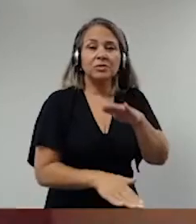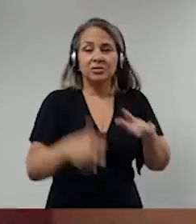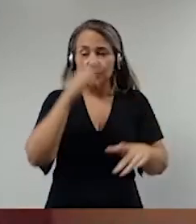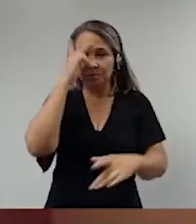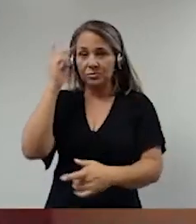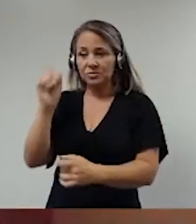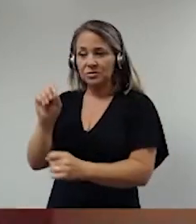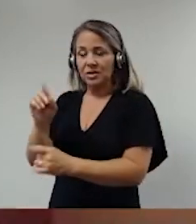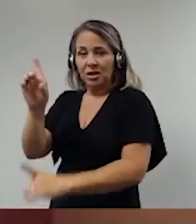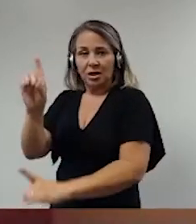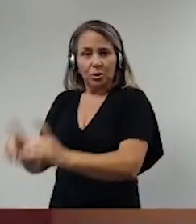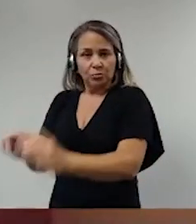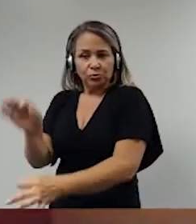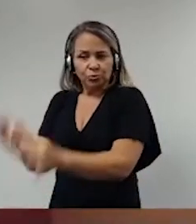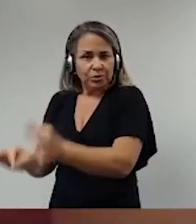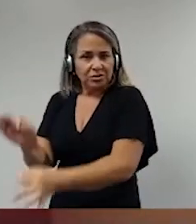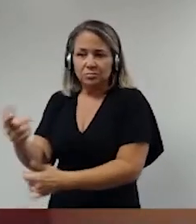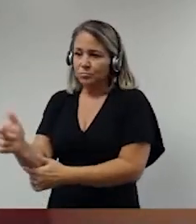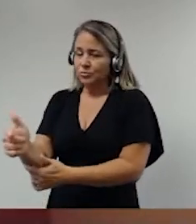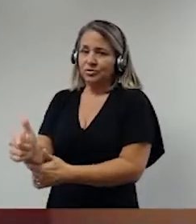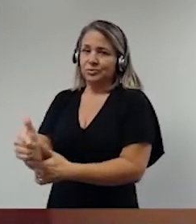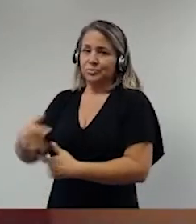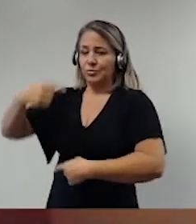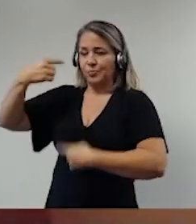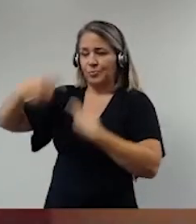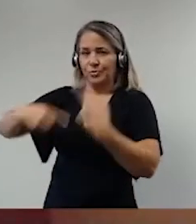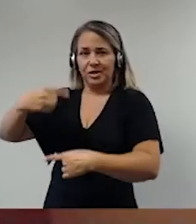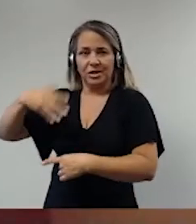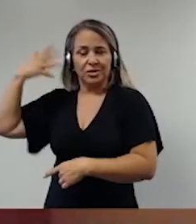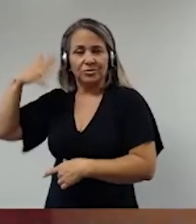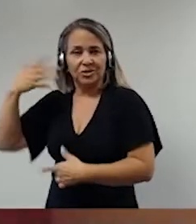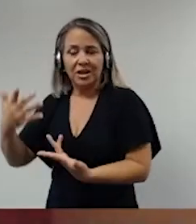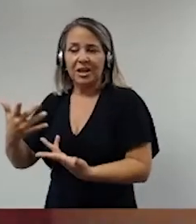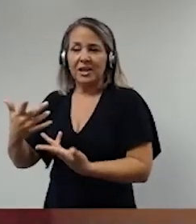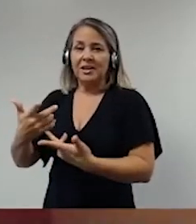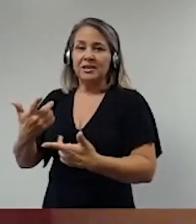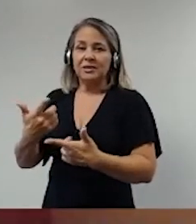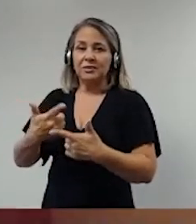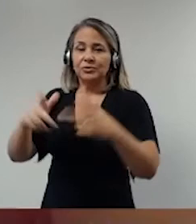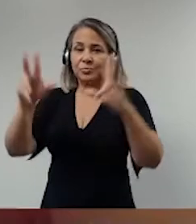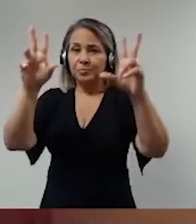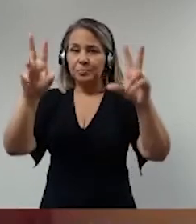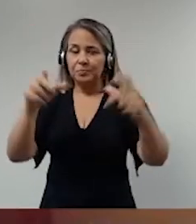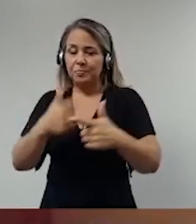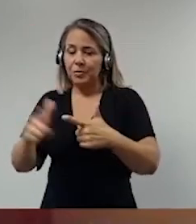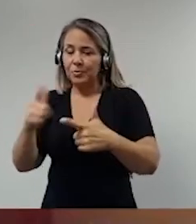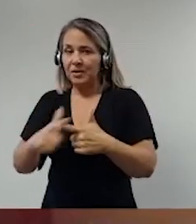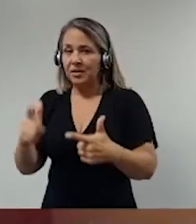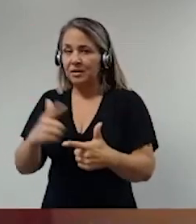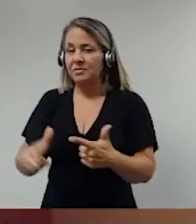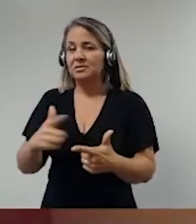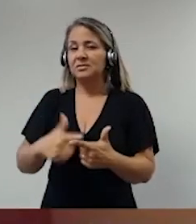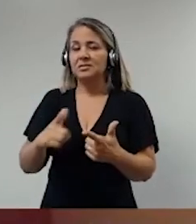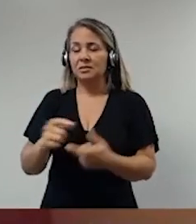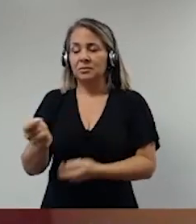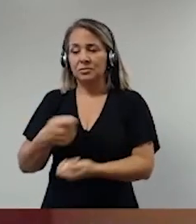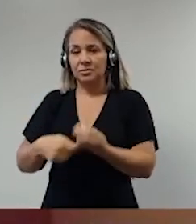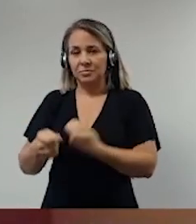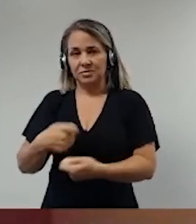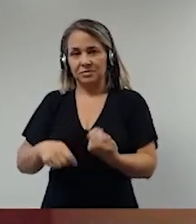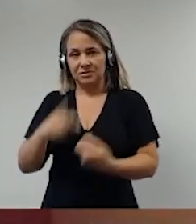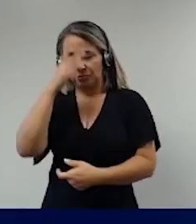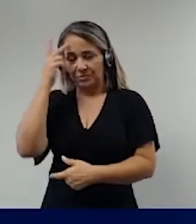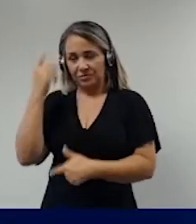estudam política mais. Os juristas não estudam as questões econômicas e como elas impactam o sistema normativo com os quais os juristas